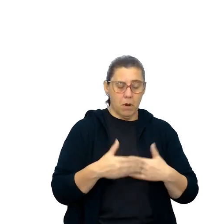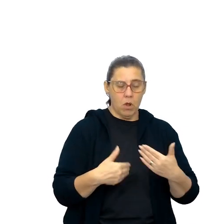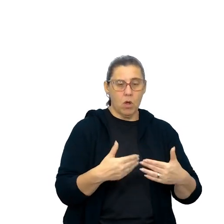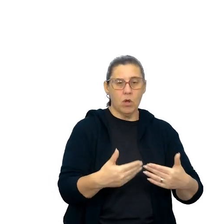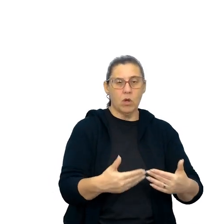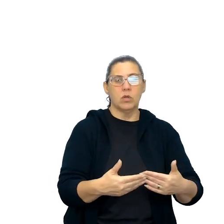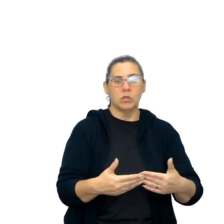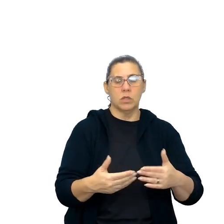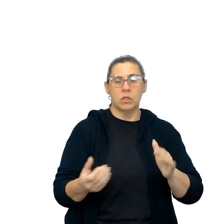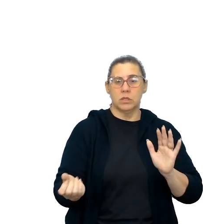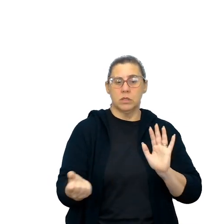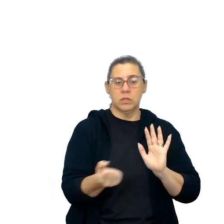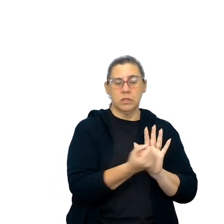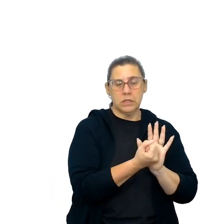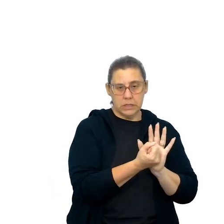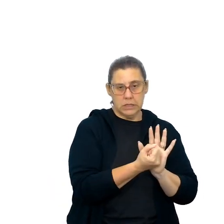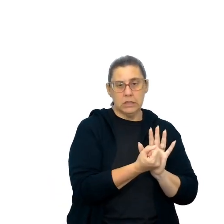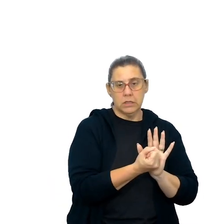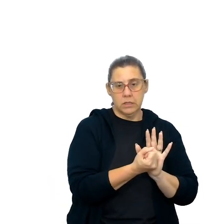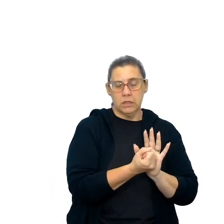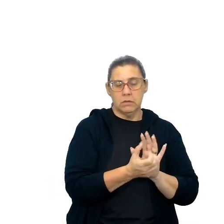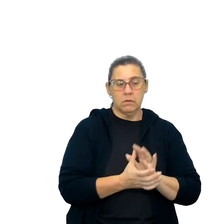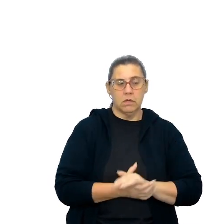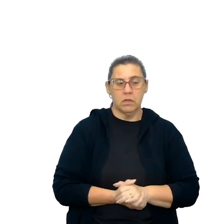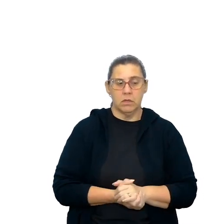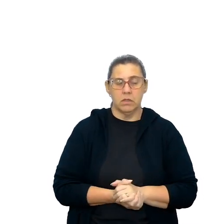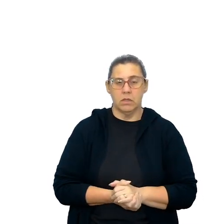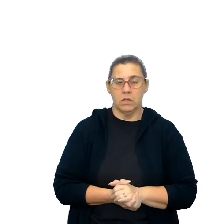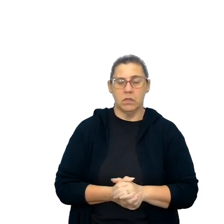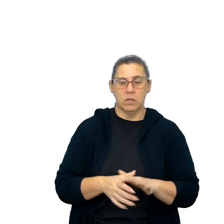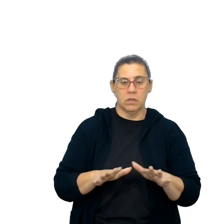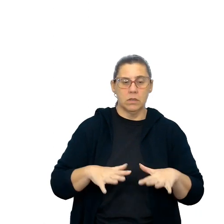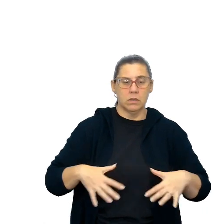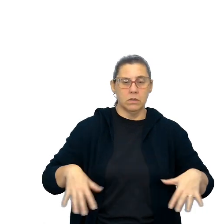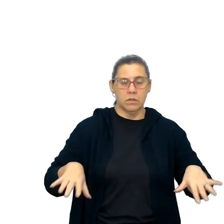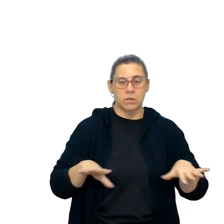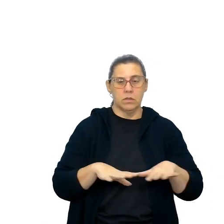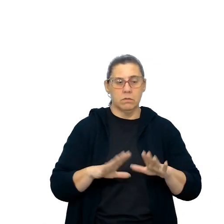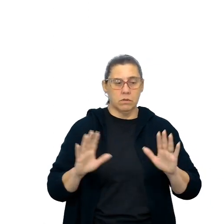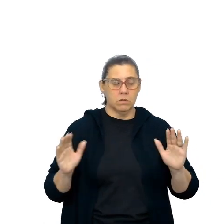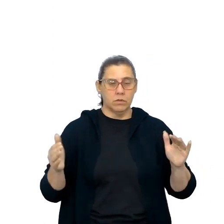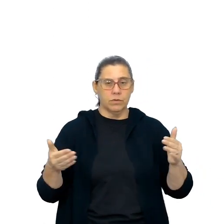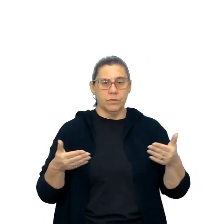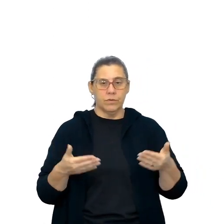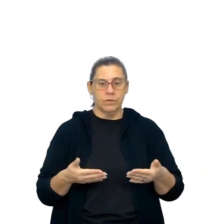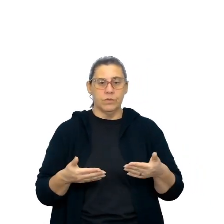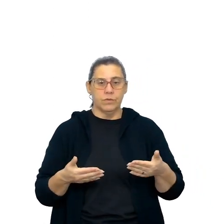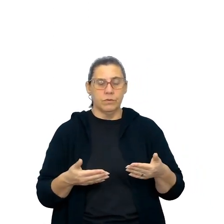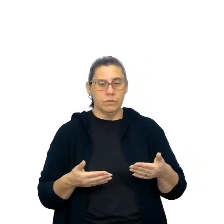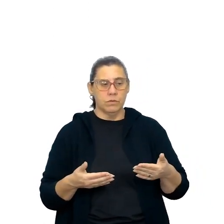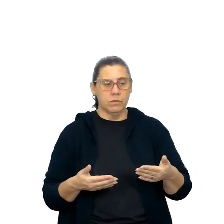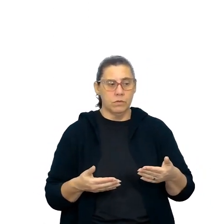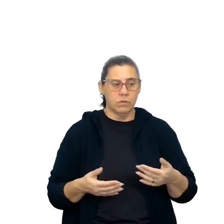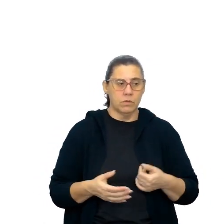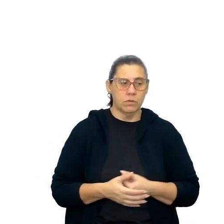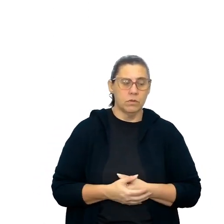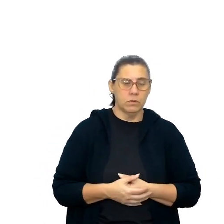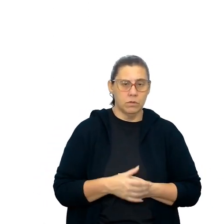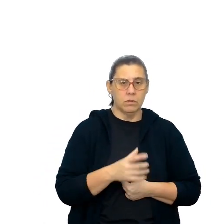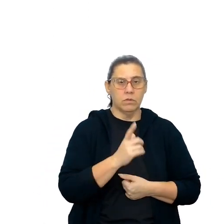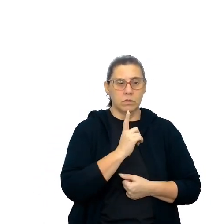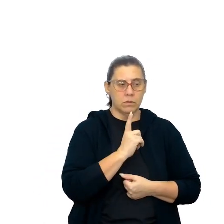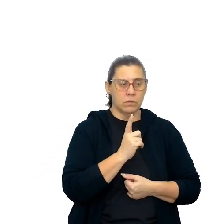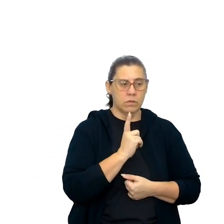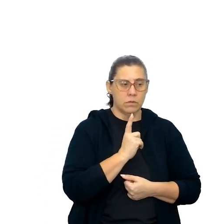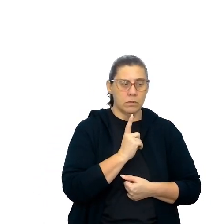processos simbólicos, né, da simbologia espacial, que estão mais voltadas para o raciocínio